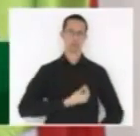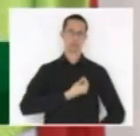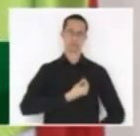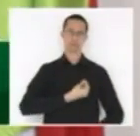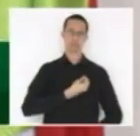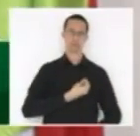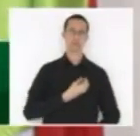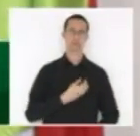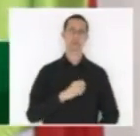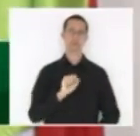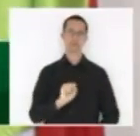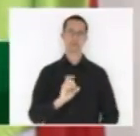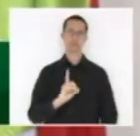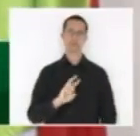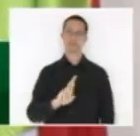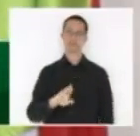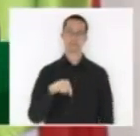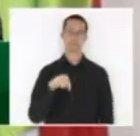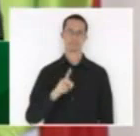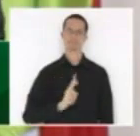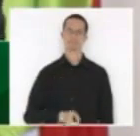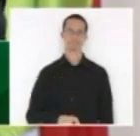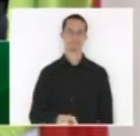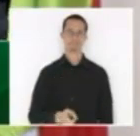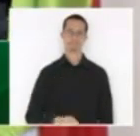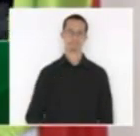das SDR. E